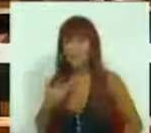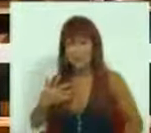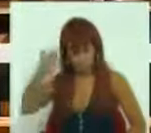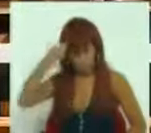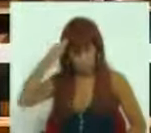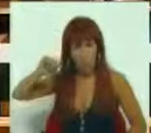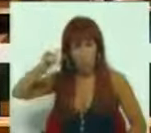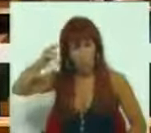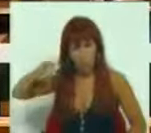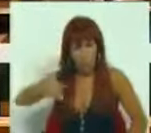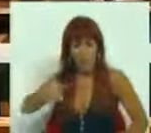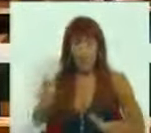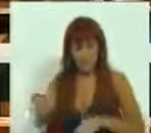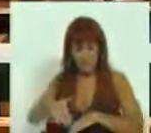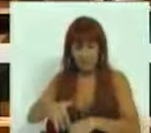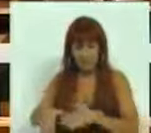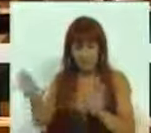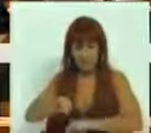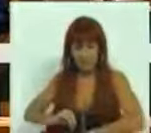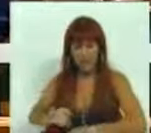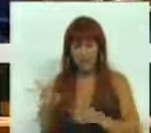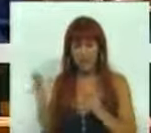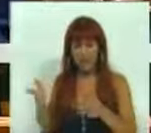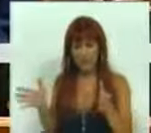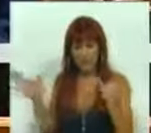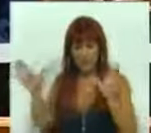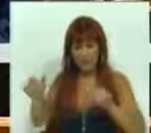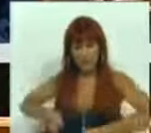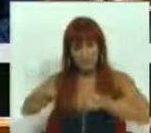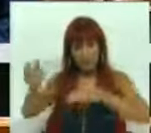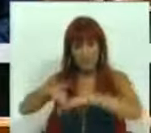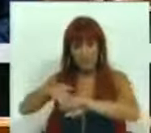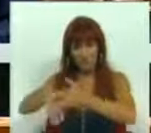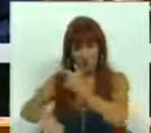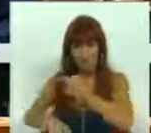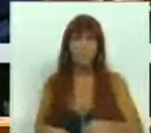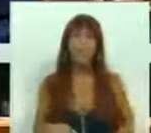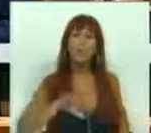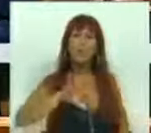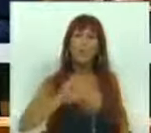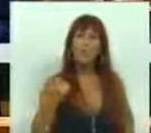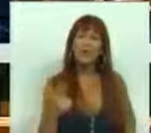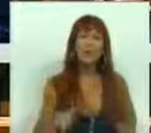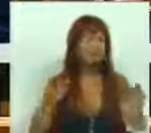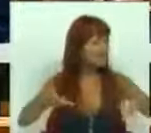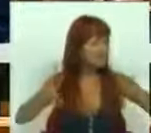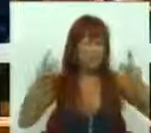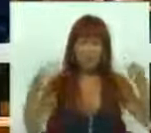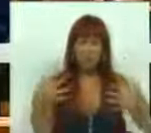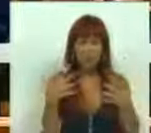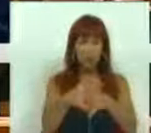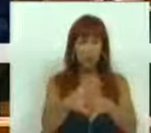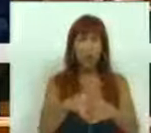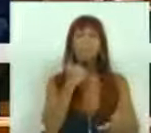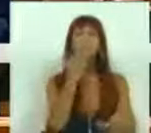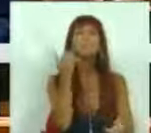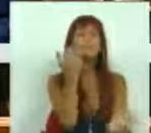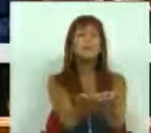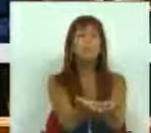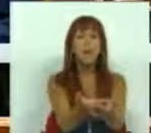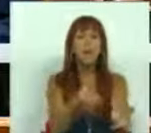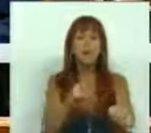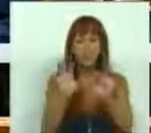plena consciência de que é preciso fazer mais e é preciso fazer melhor. O país tem de dispor de estruturas